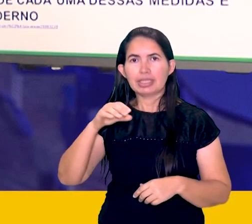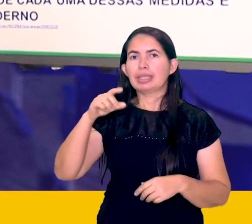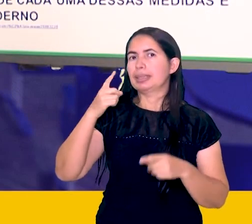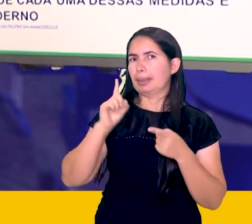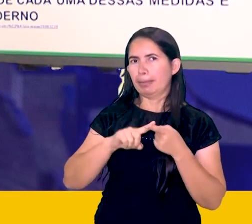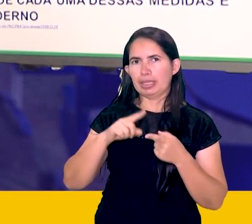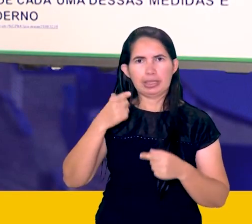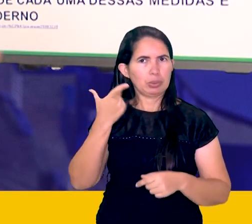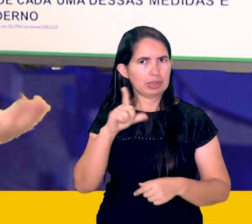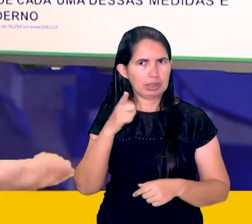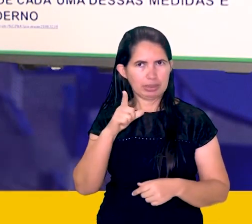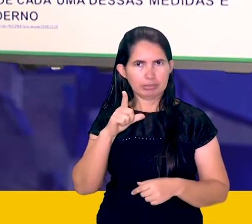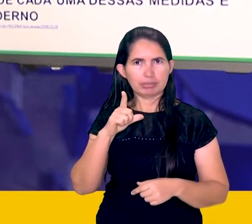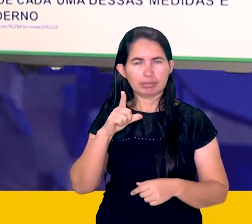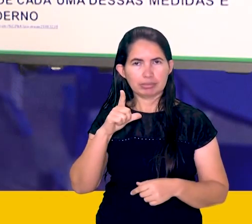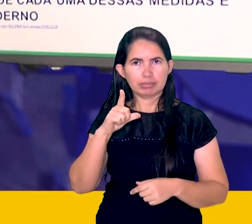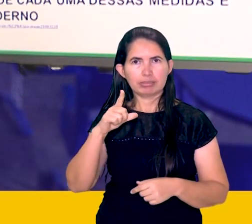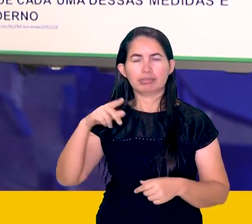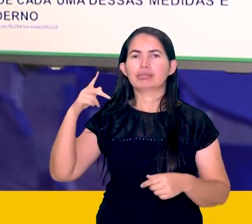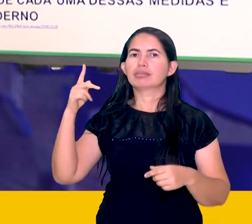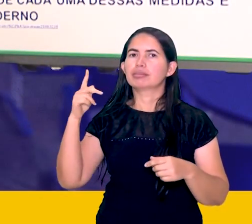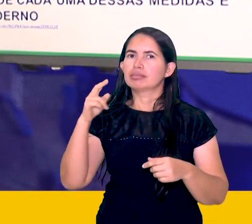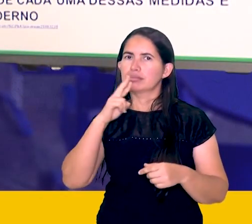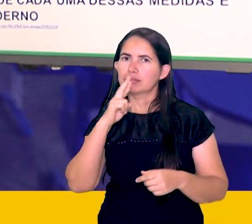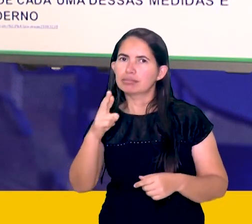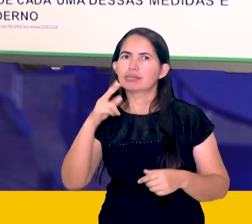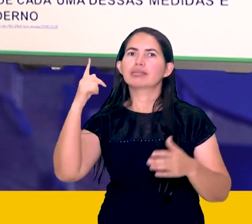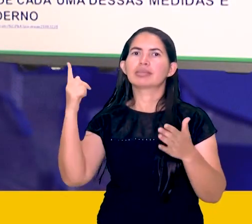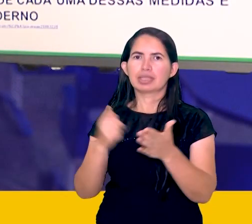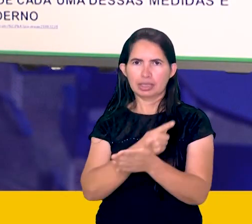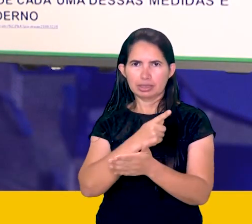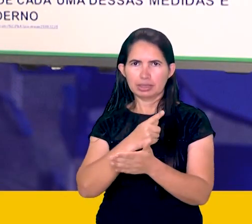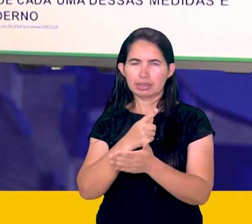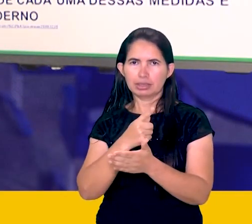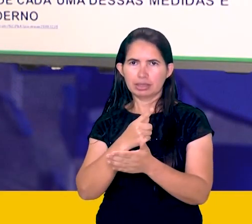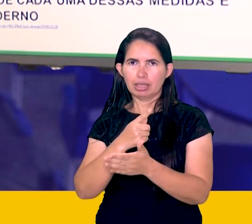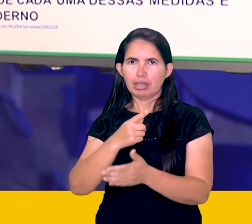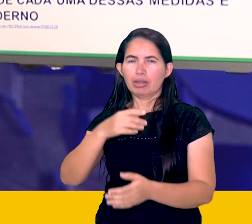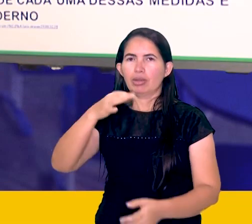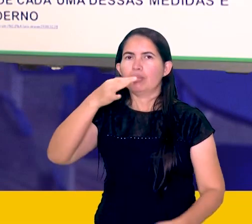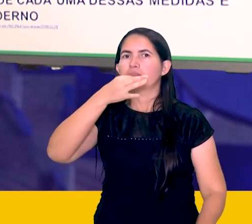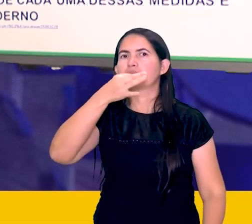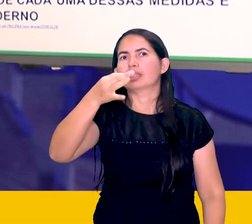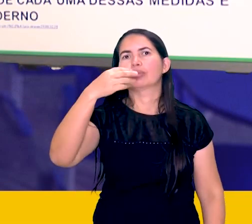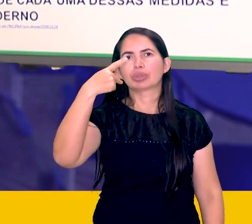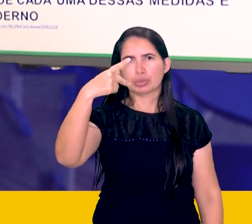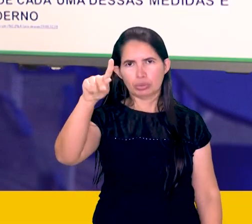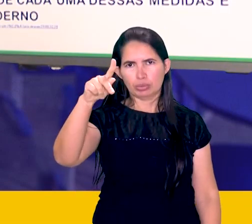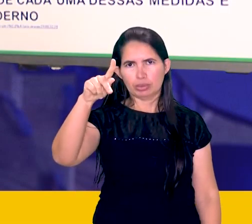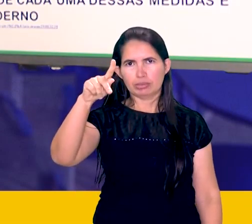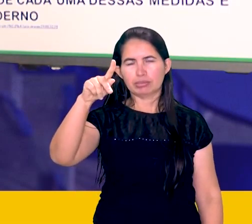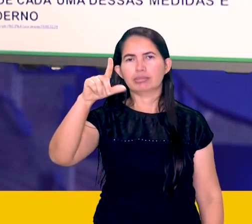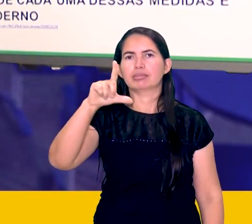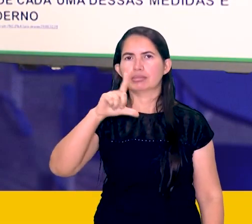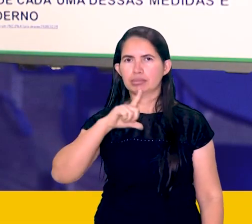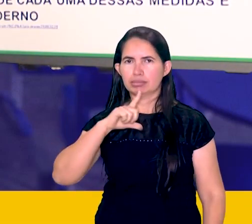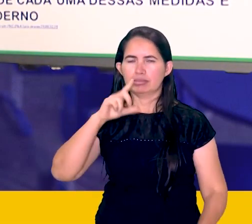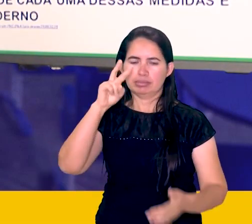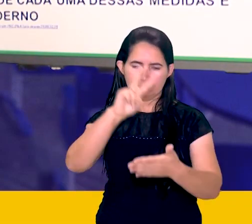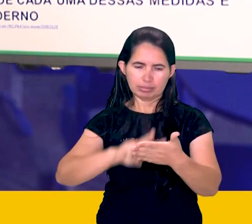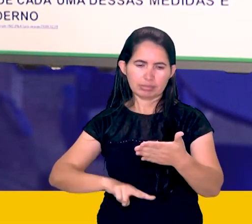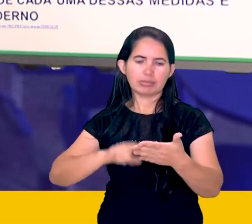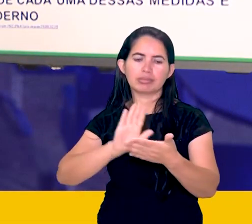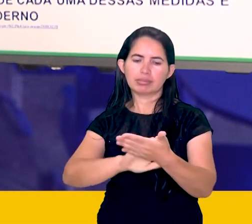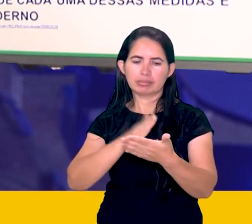não existe uma total resposta errada. Existe o seu entendimento. Então, leia, interprete